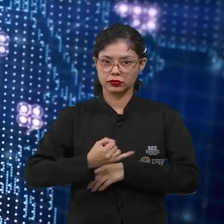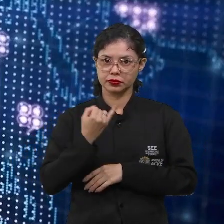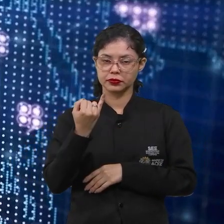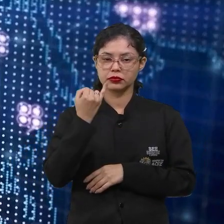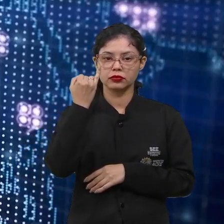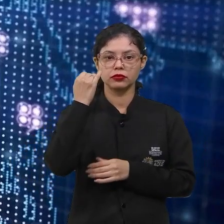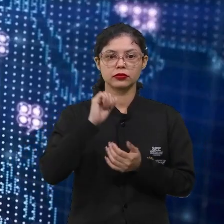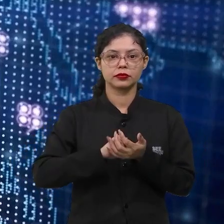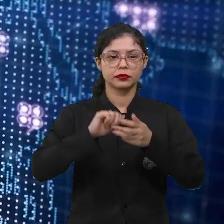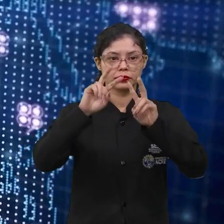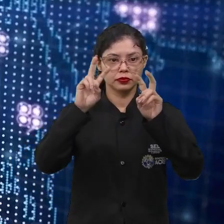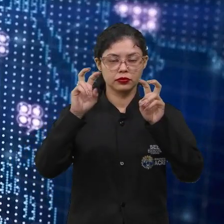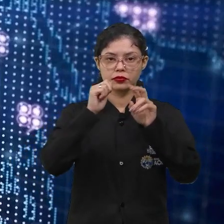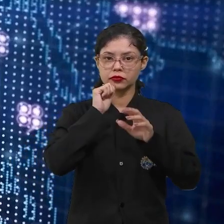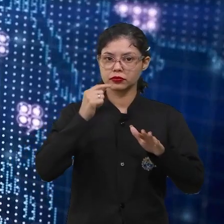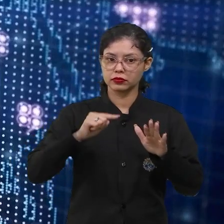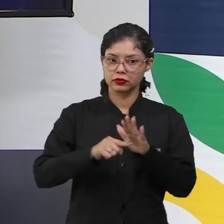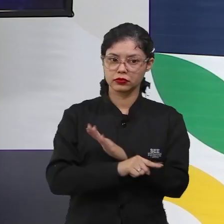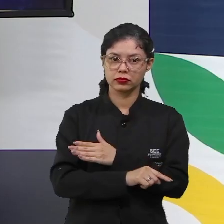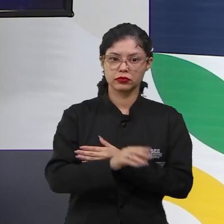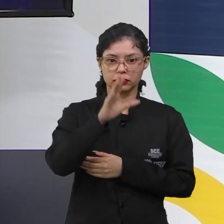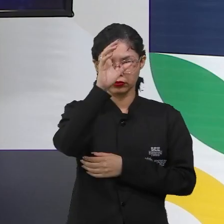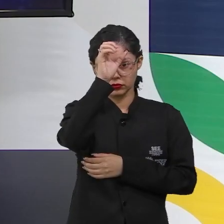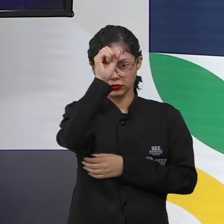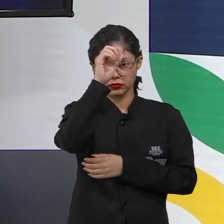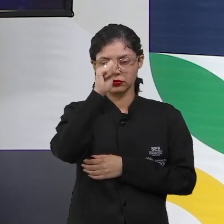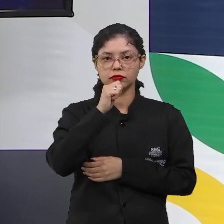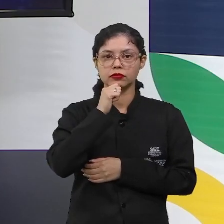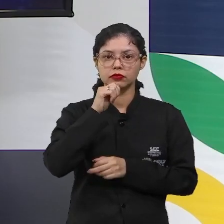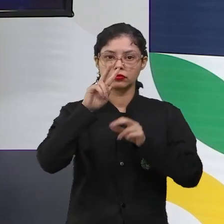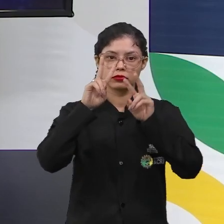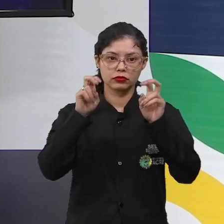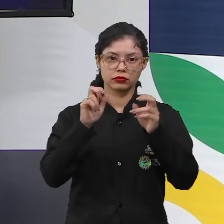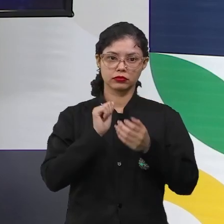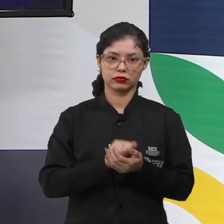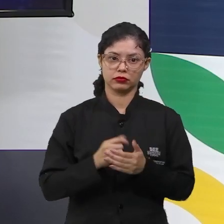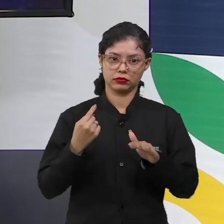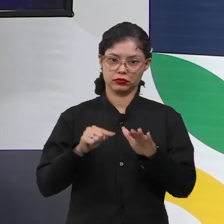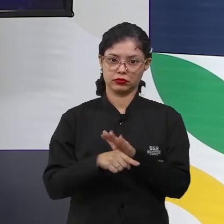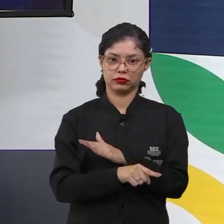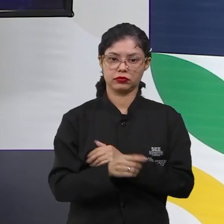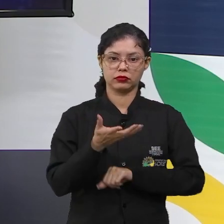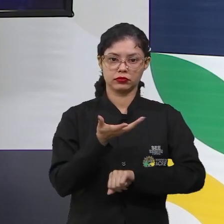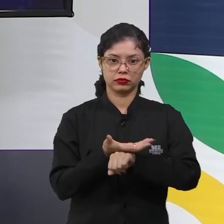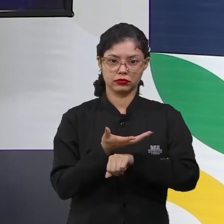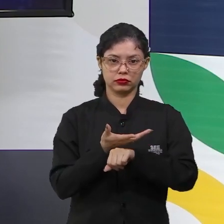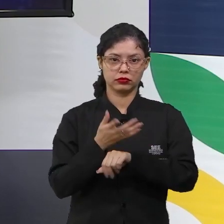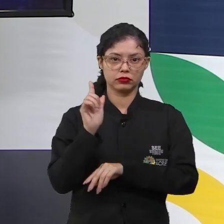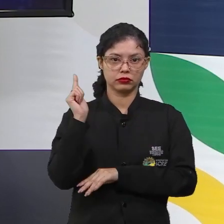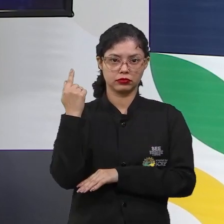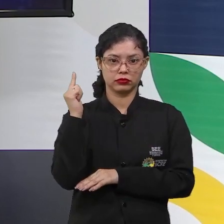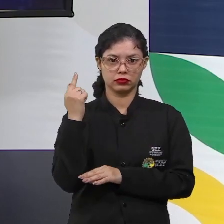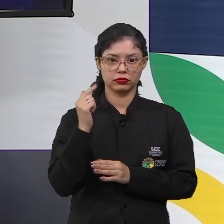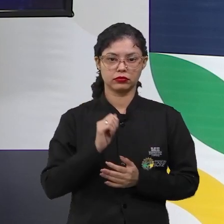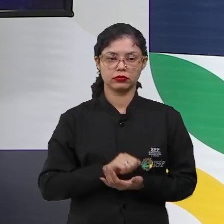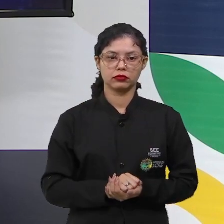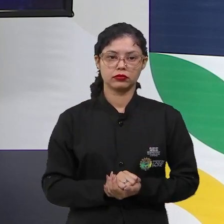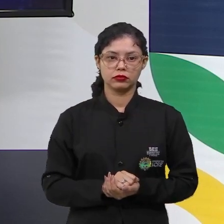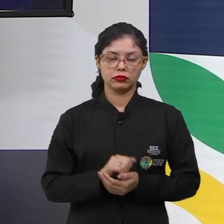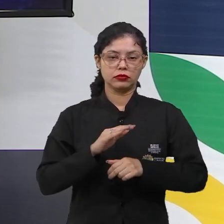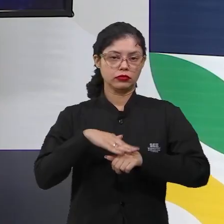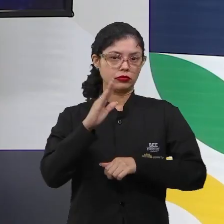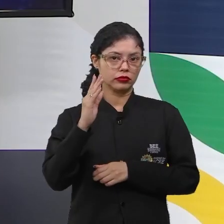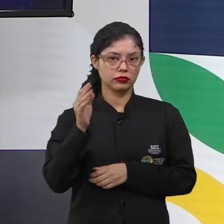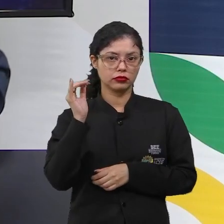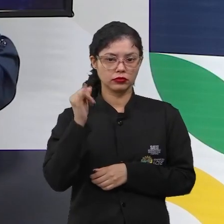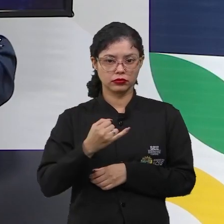importante abordado aí dentro dos conhecimentos geográficos abordados dentro da disciplina de geografia. O mais